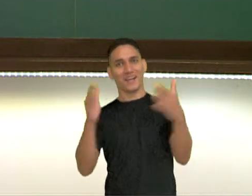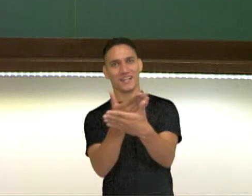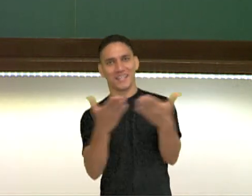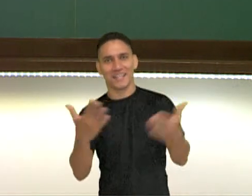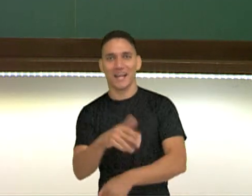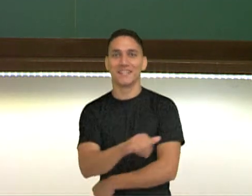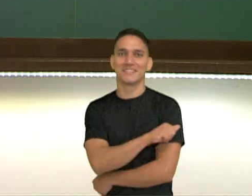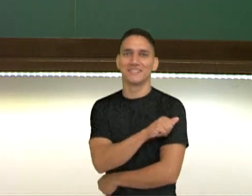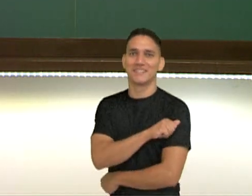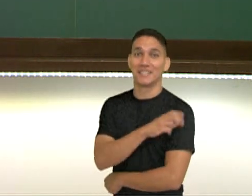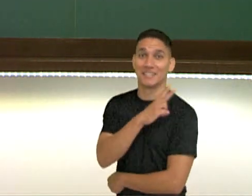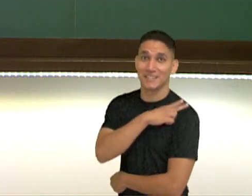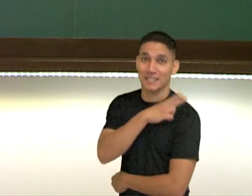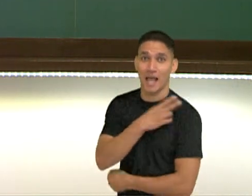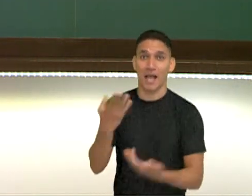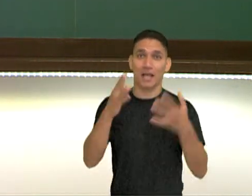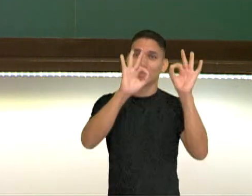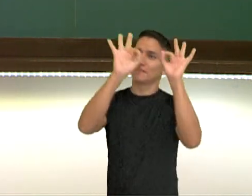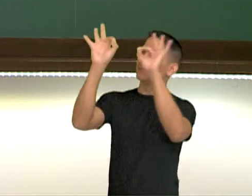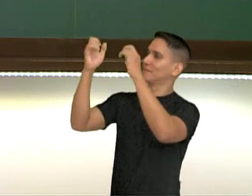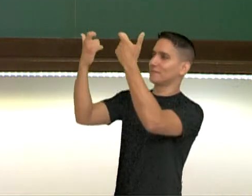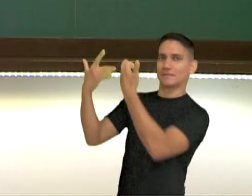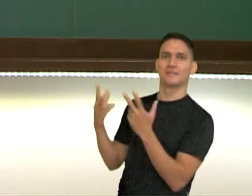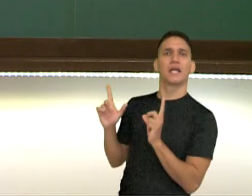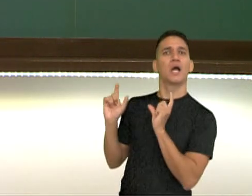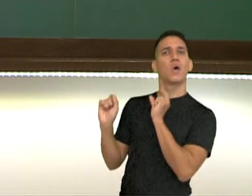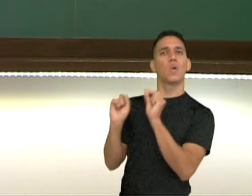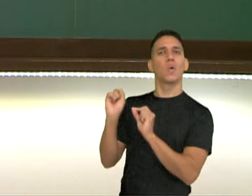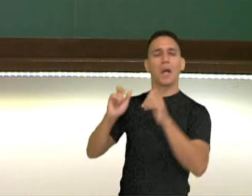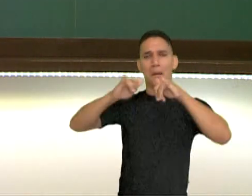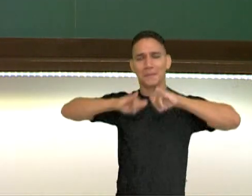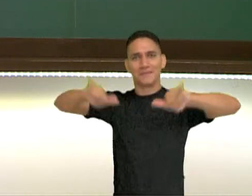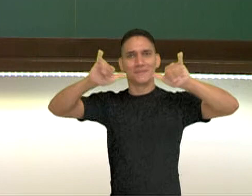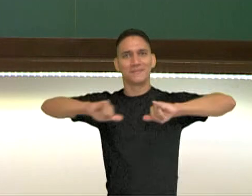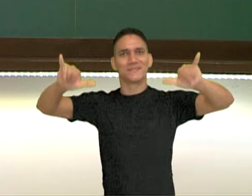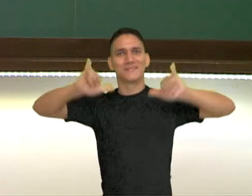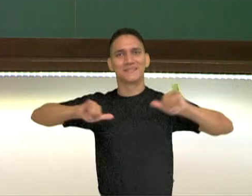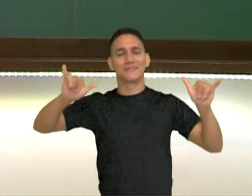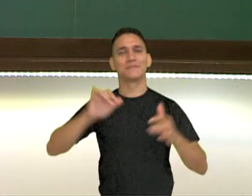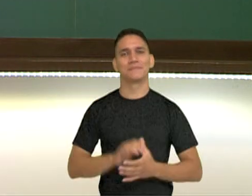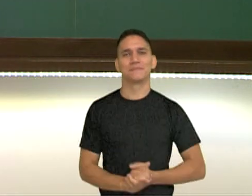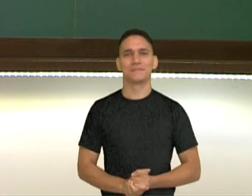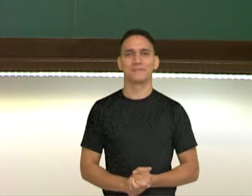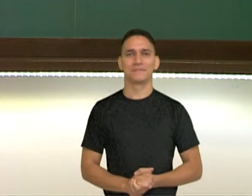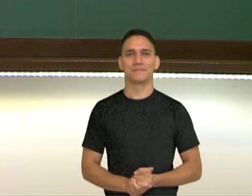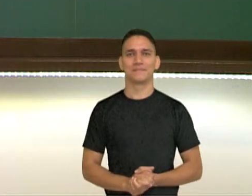estudantes da segunda série! Nesse vídeo vamos falar sobre propaganda.